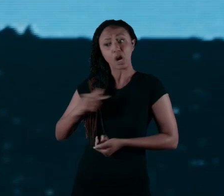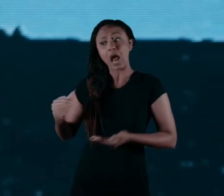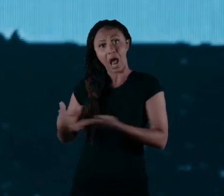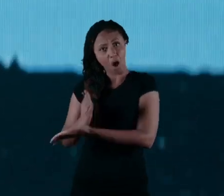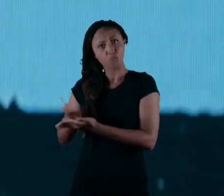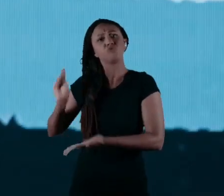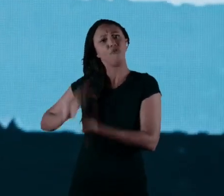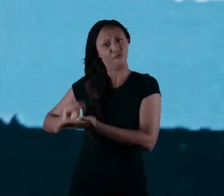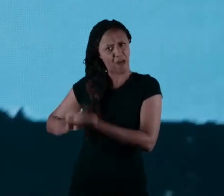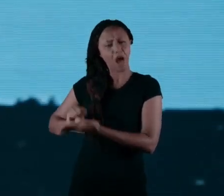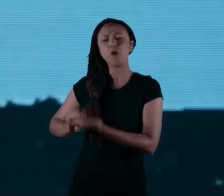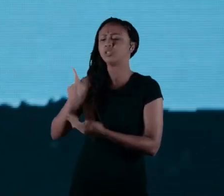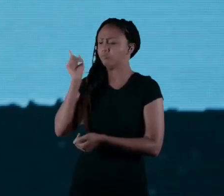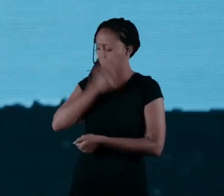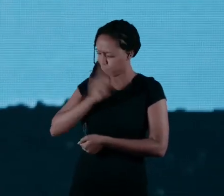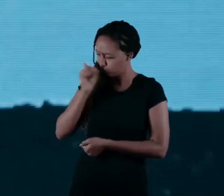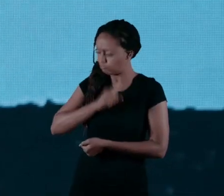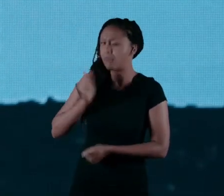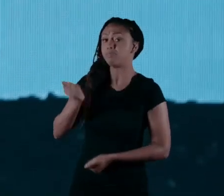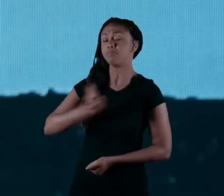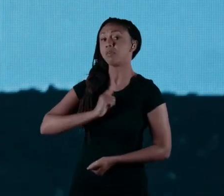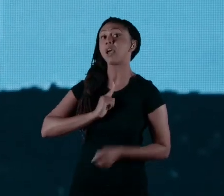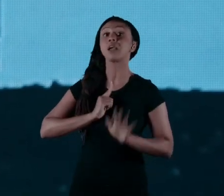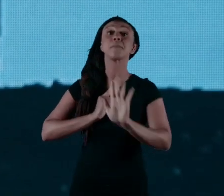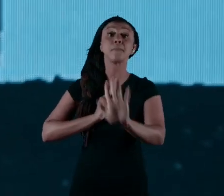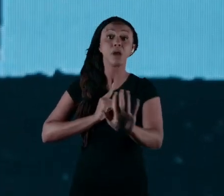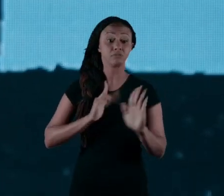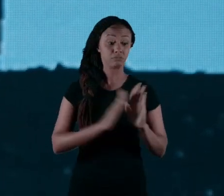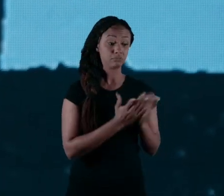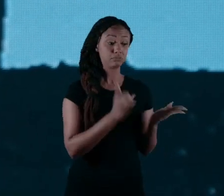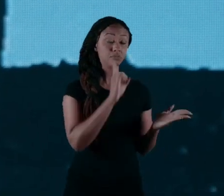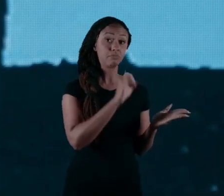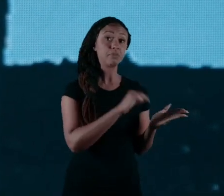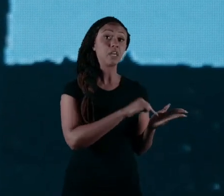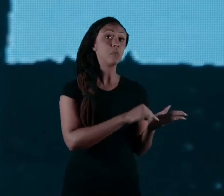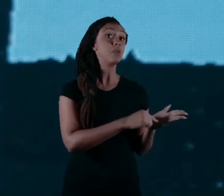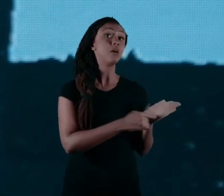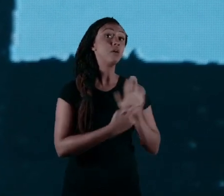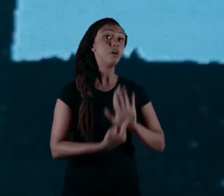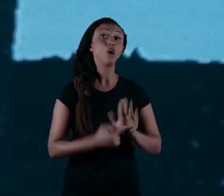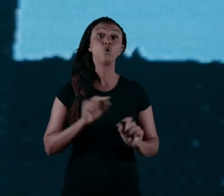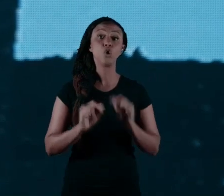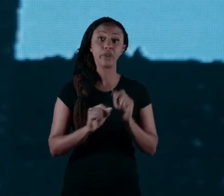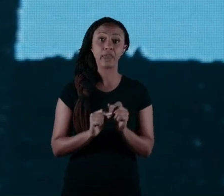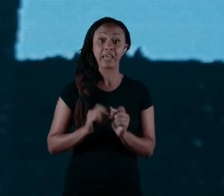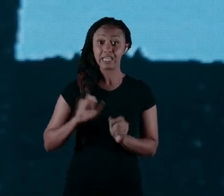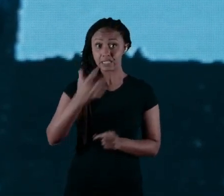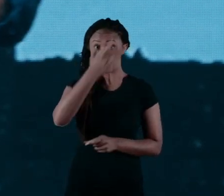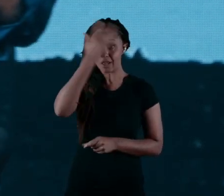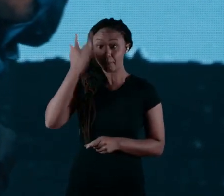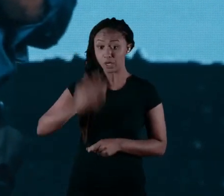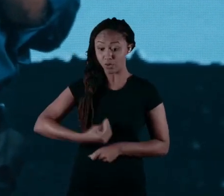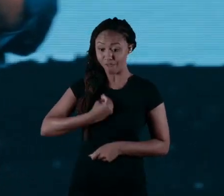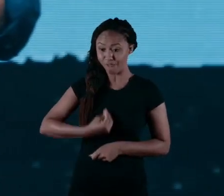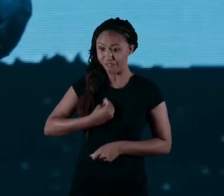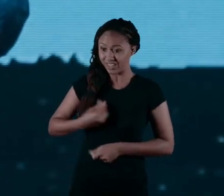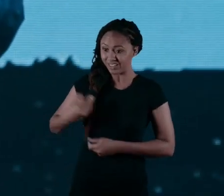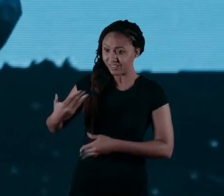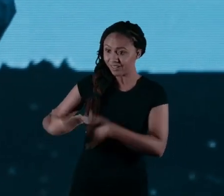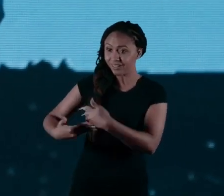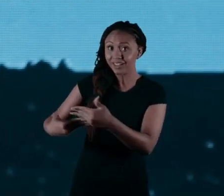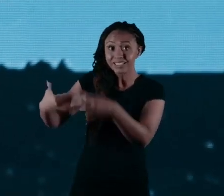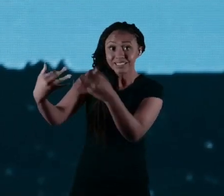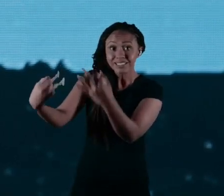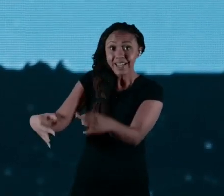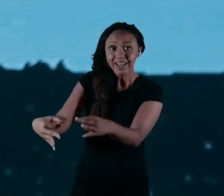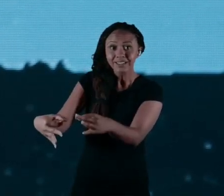venci. Mas a Bíblia diz que a vereda do justo é como a luz da aurora, que vai brilhando